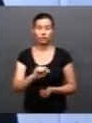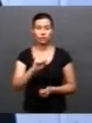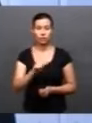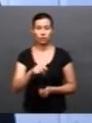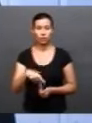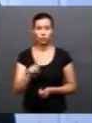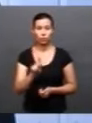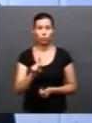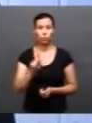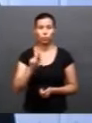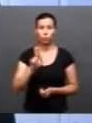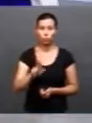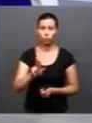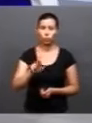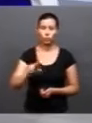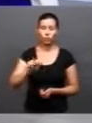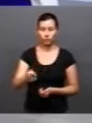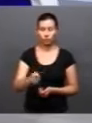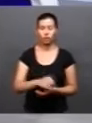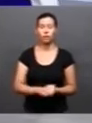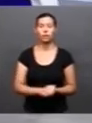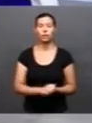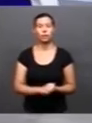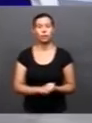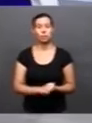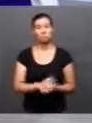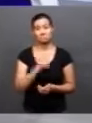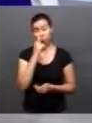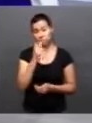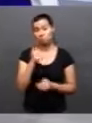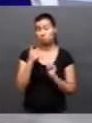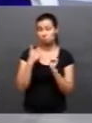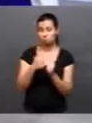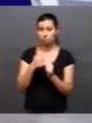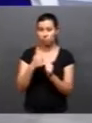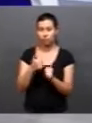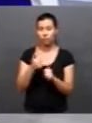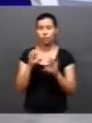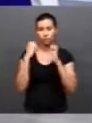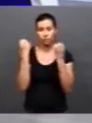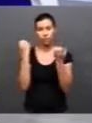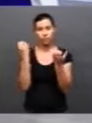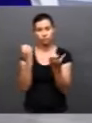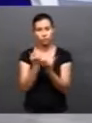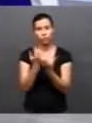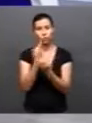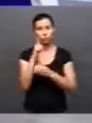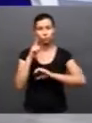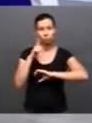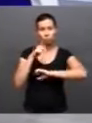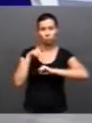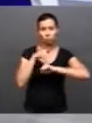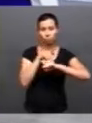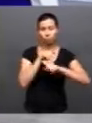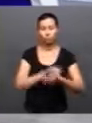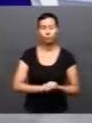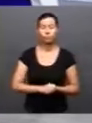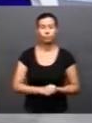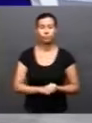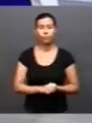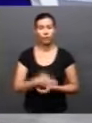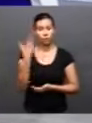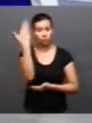tá bem cotado lá, no meio desses eventos internacionais. É uma prova de que